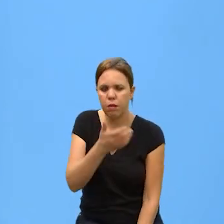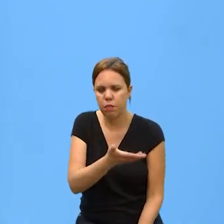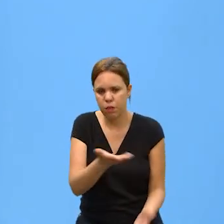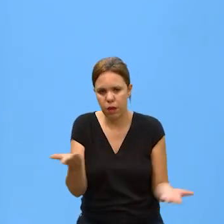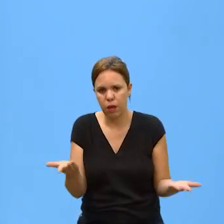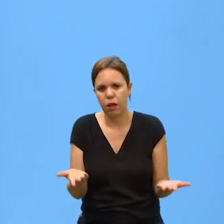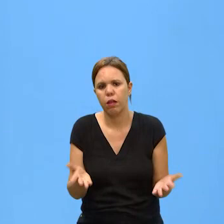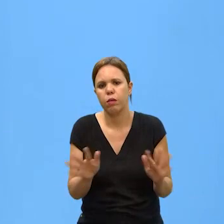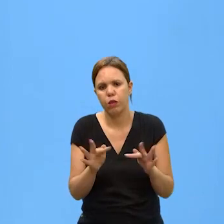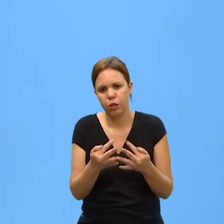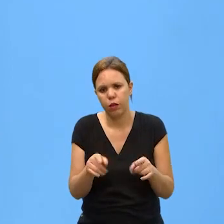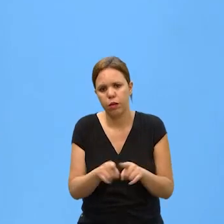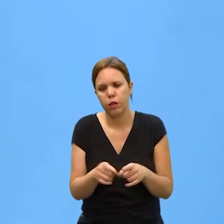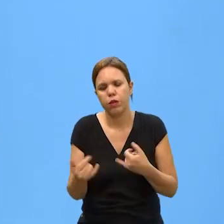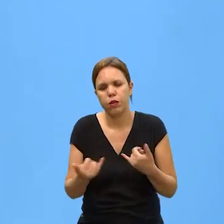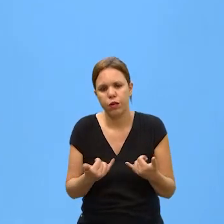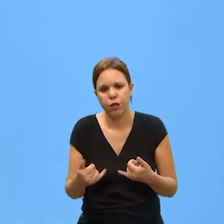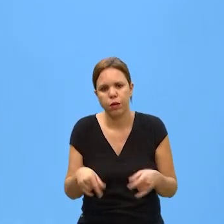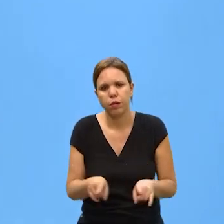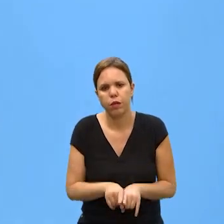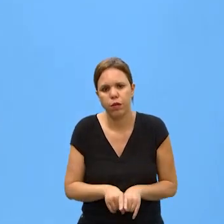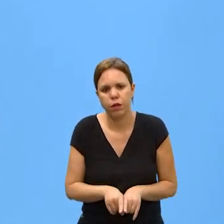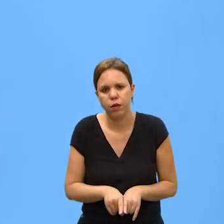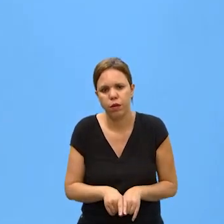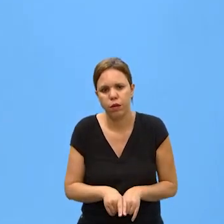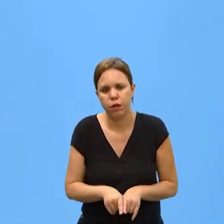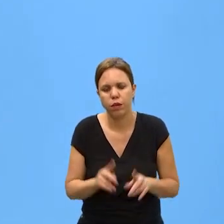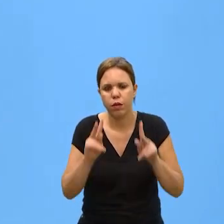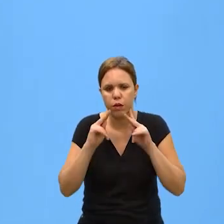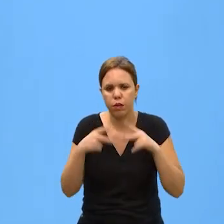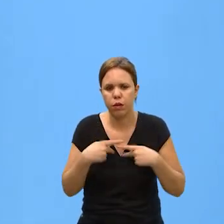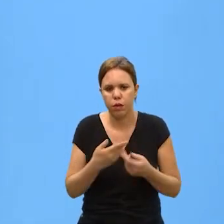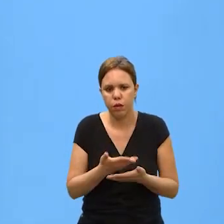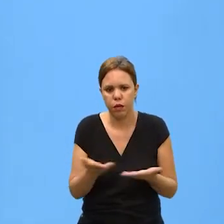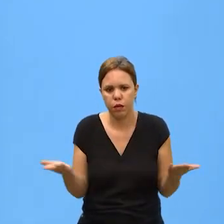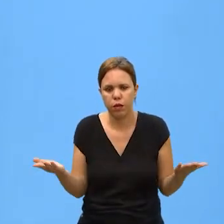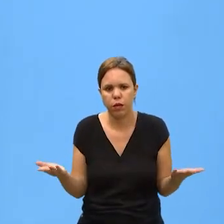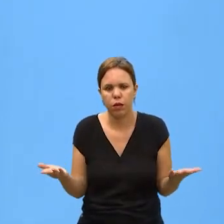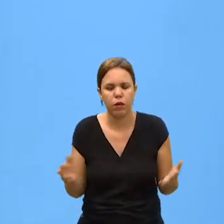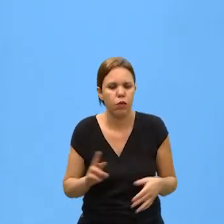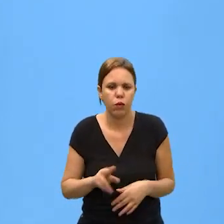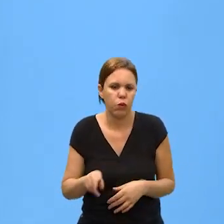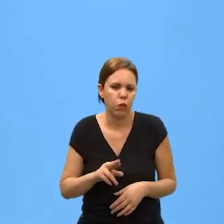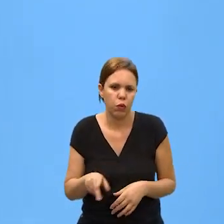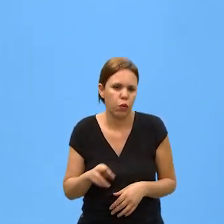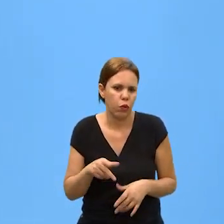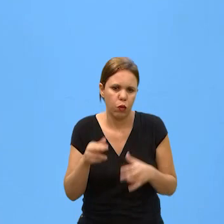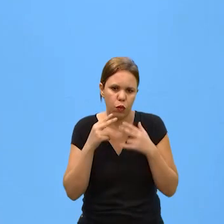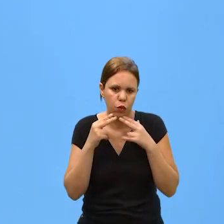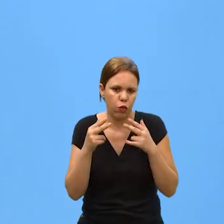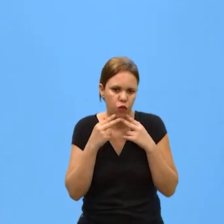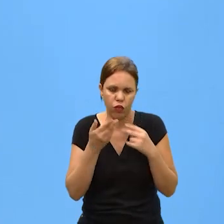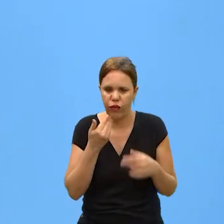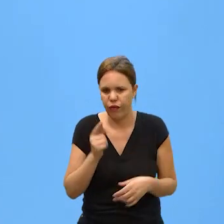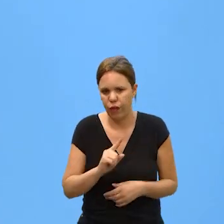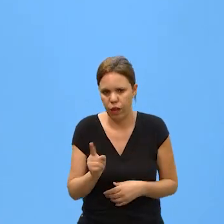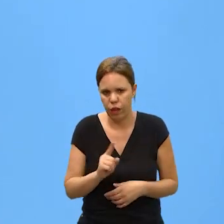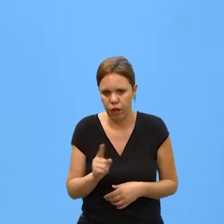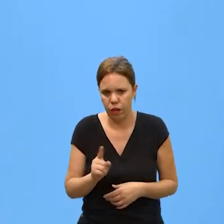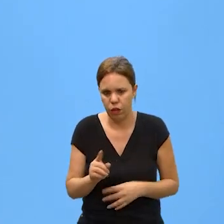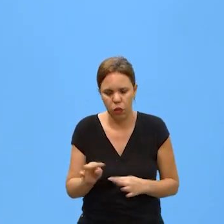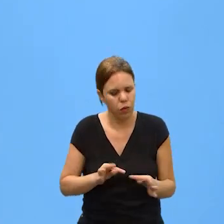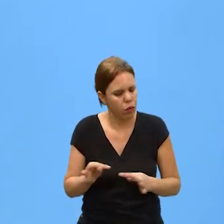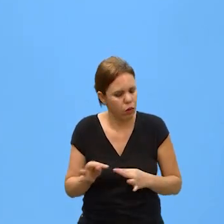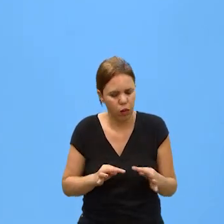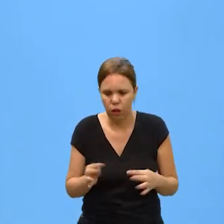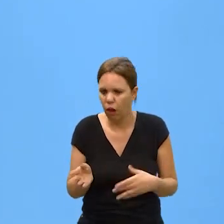as mães, para os pais, uma informação também de uma forma mais humanizada, porque não é uma notícia qualquer.